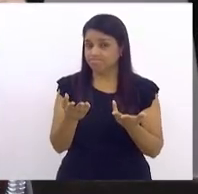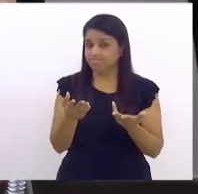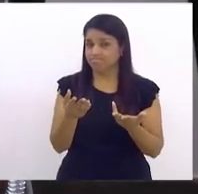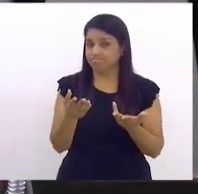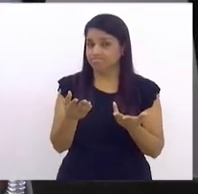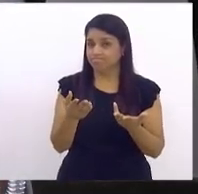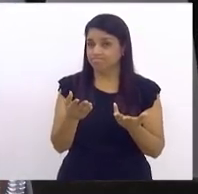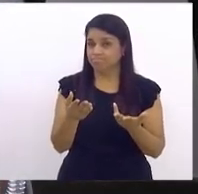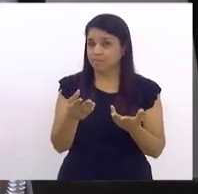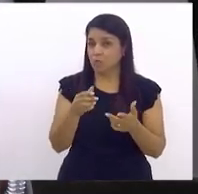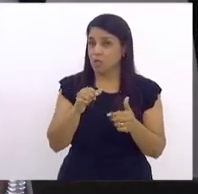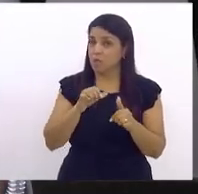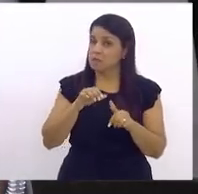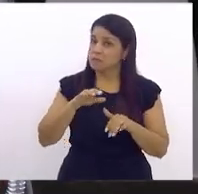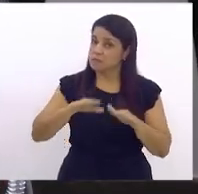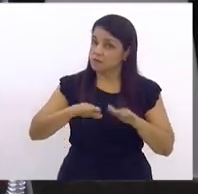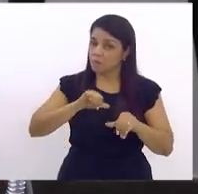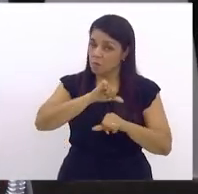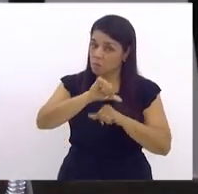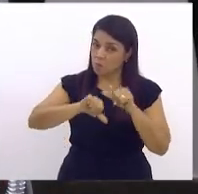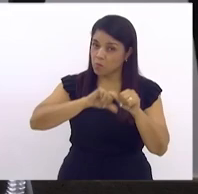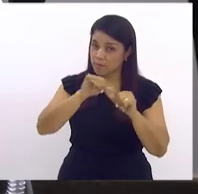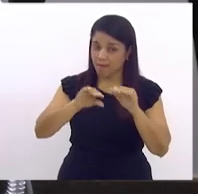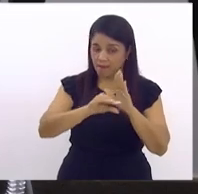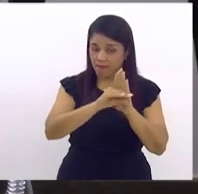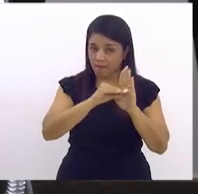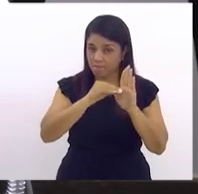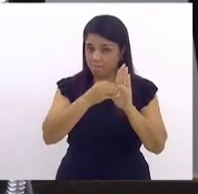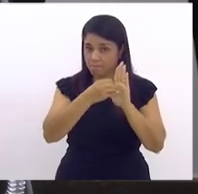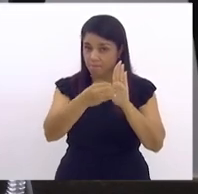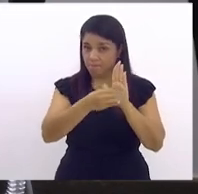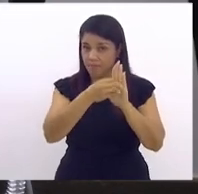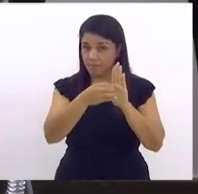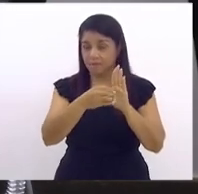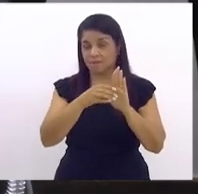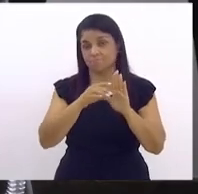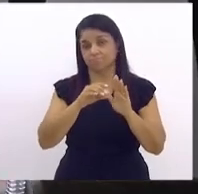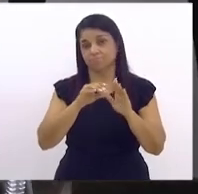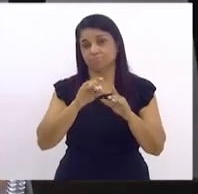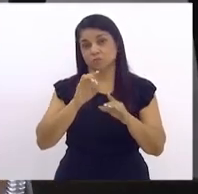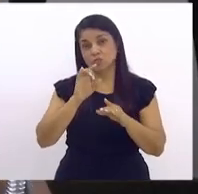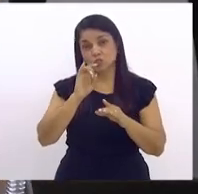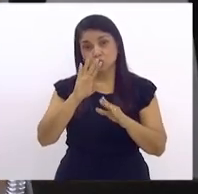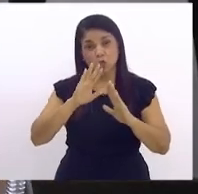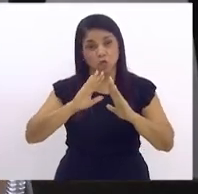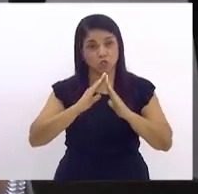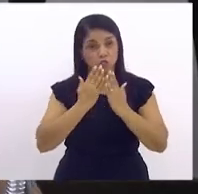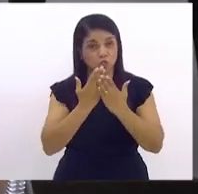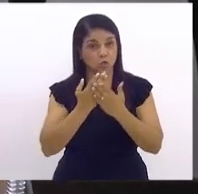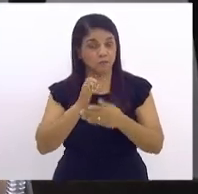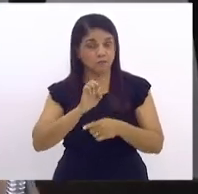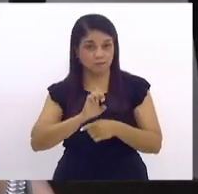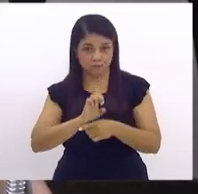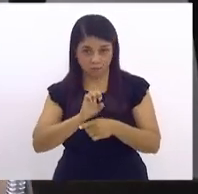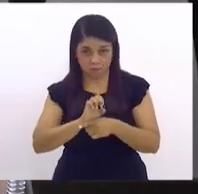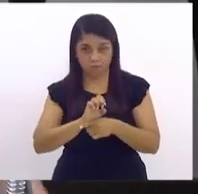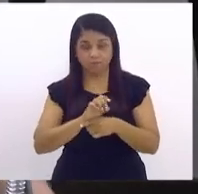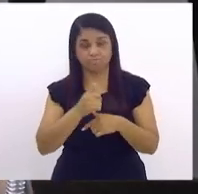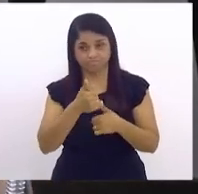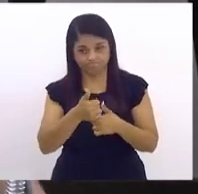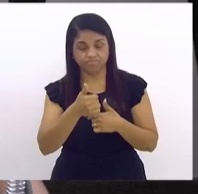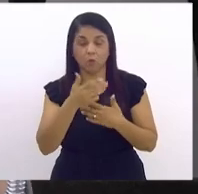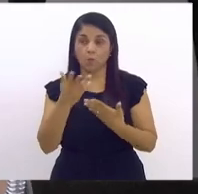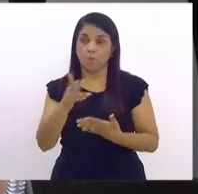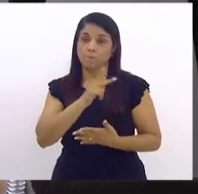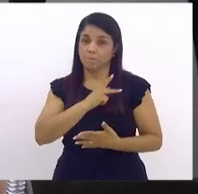mudar a ementa escolas estaduais. Né? Também como sugestão. Vamos lá.